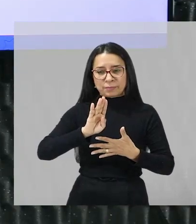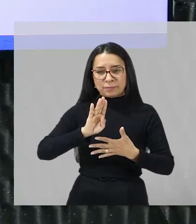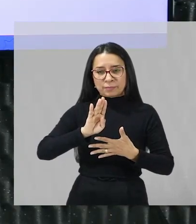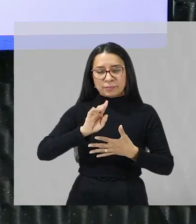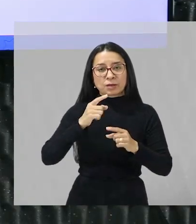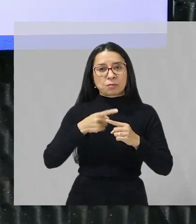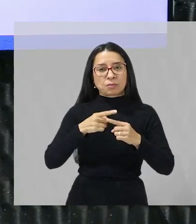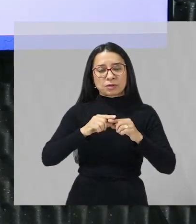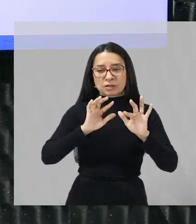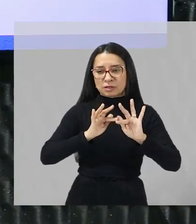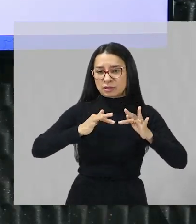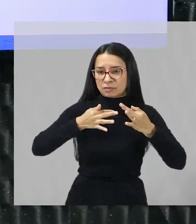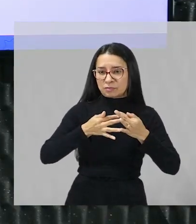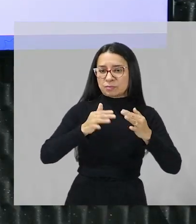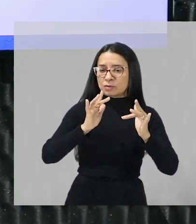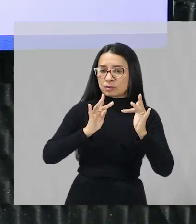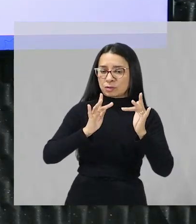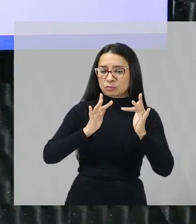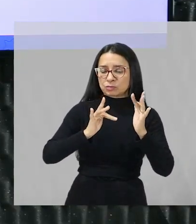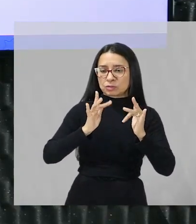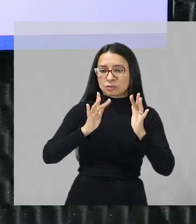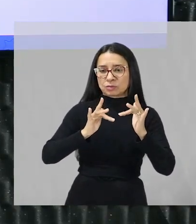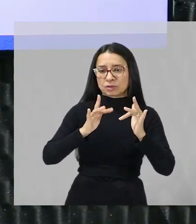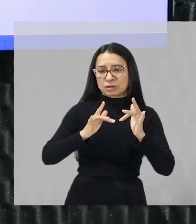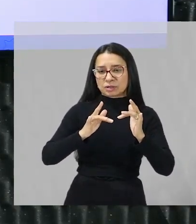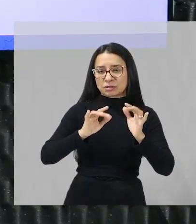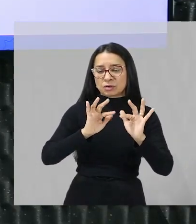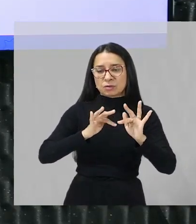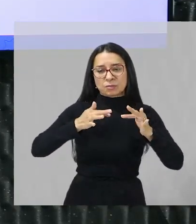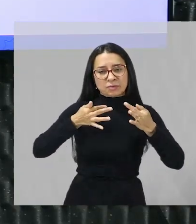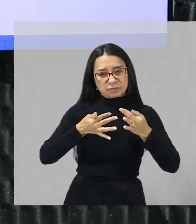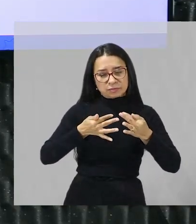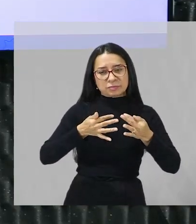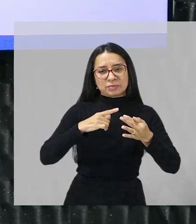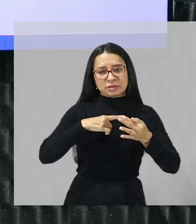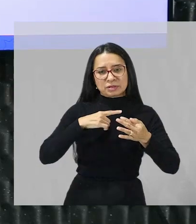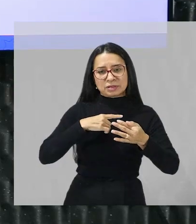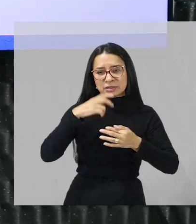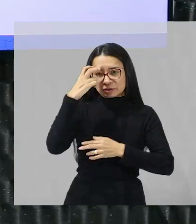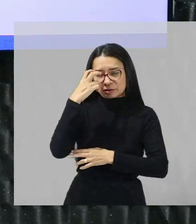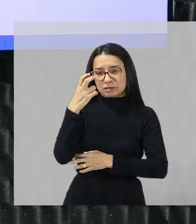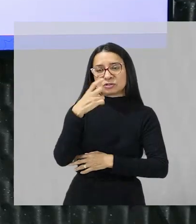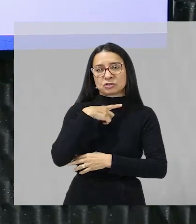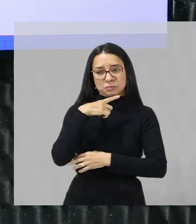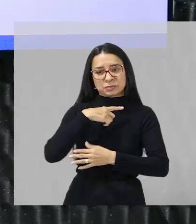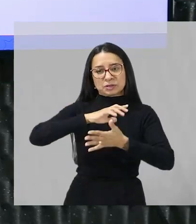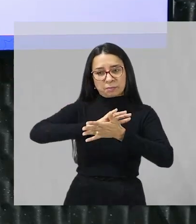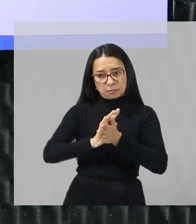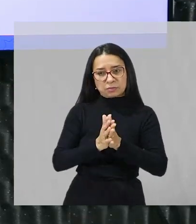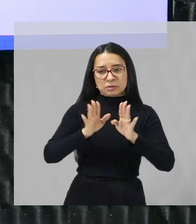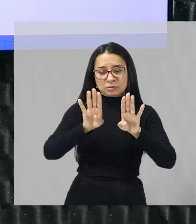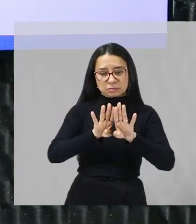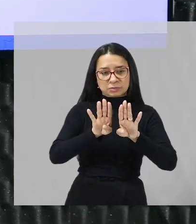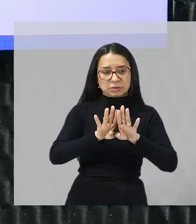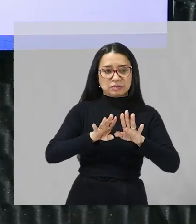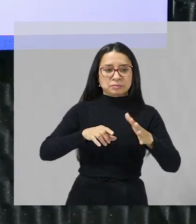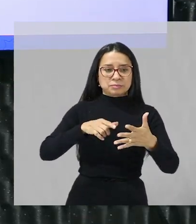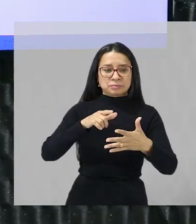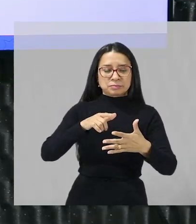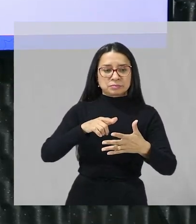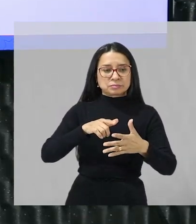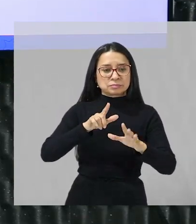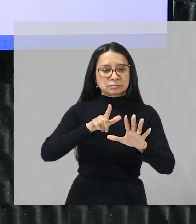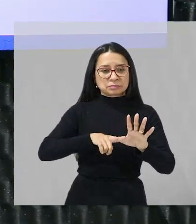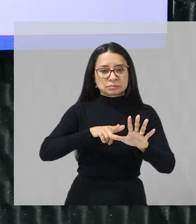família do namorado lá da moça provavelmente era uma família instruída e tinha preconceito lá também. A democracia racial é um mito, na medida